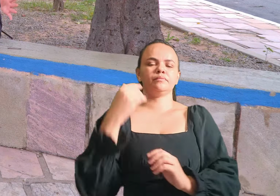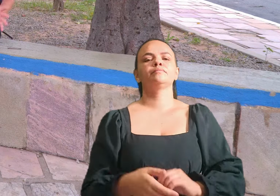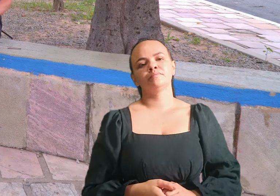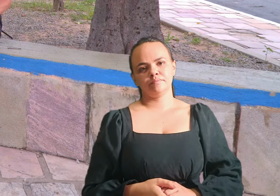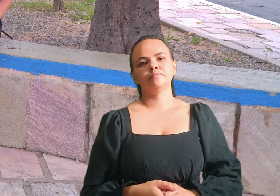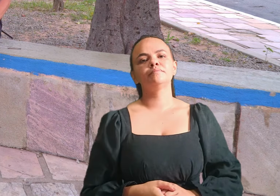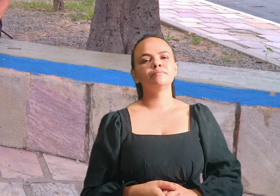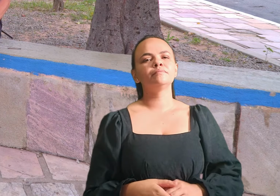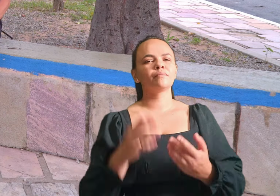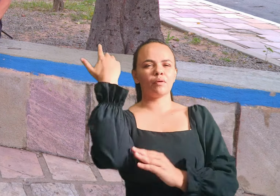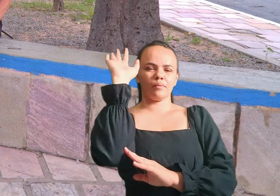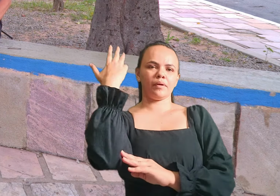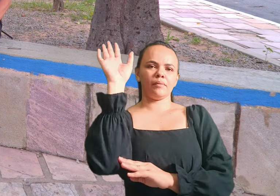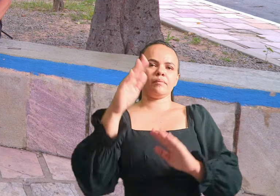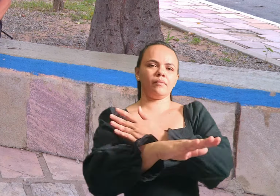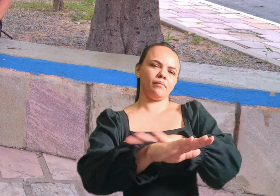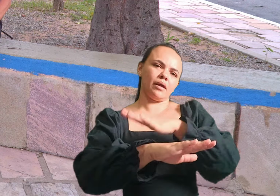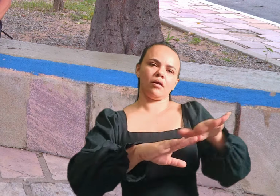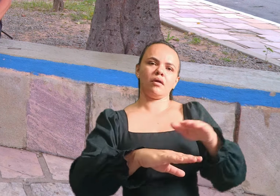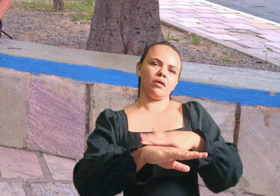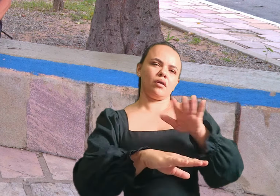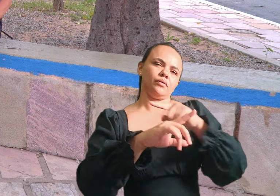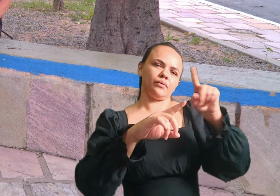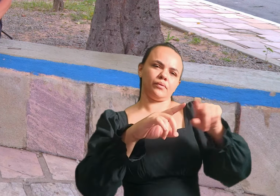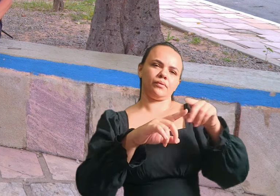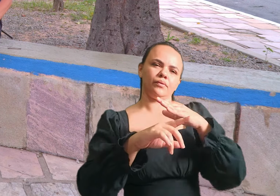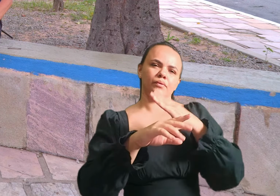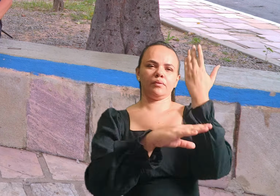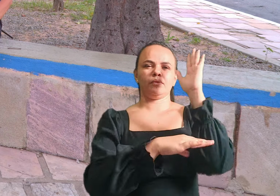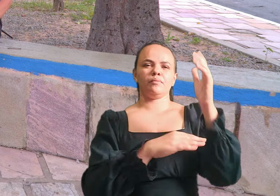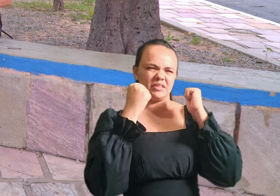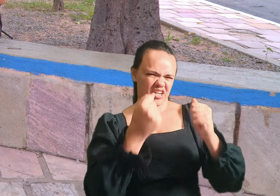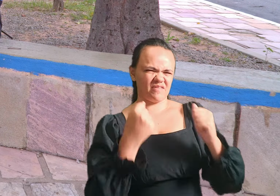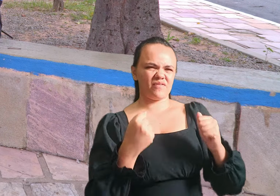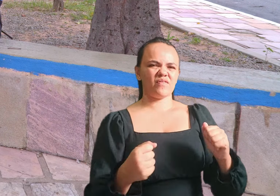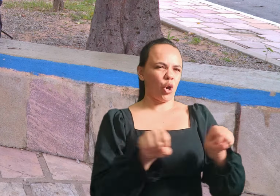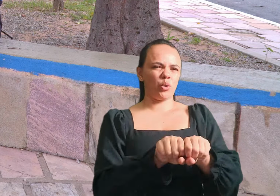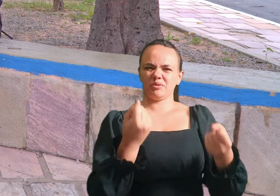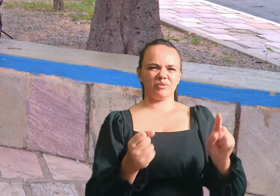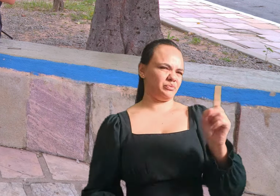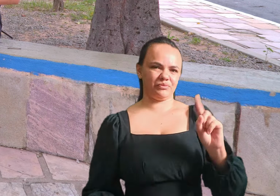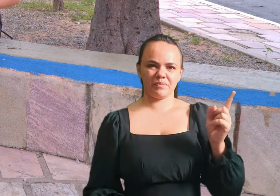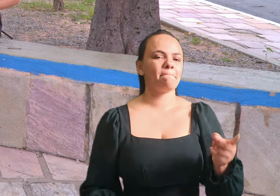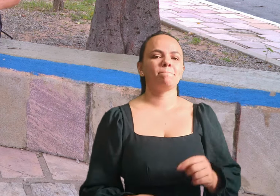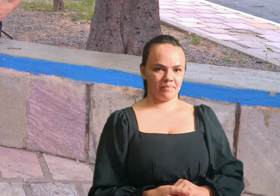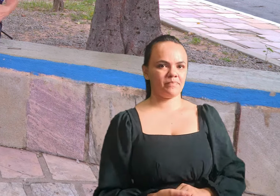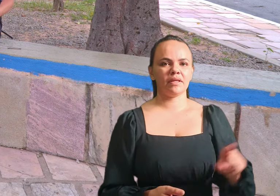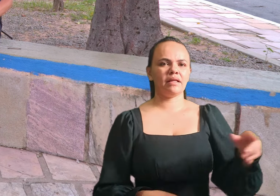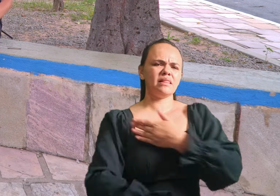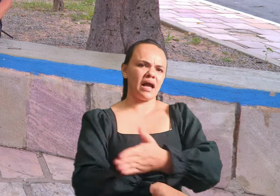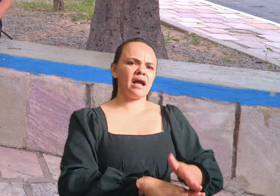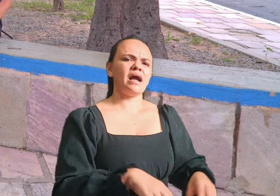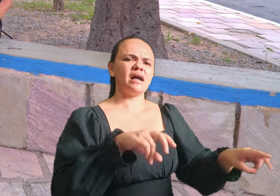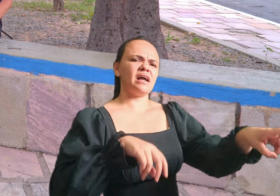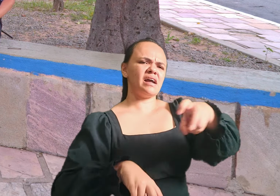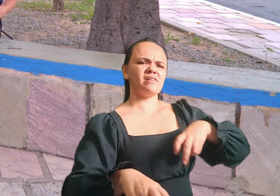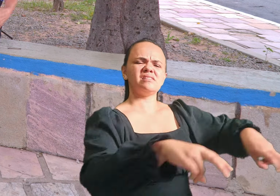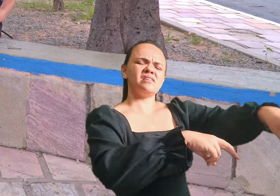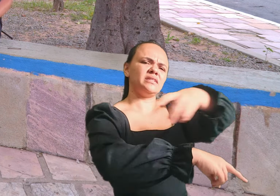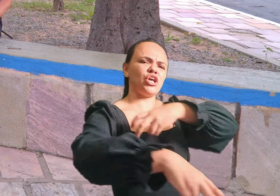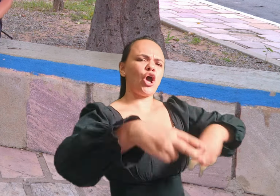pedaço de pau de uma madeira bem forte para não quebrar e ali eles faziam as rodas e